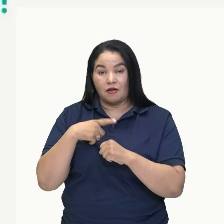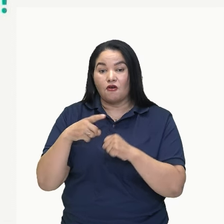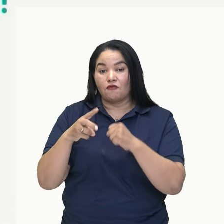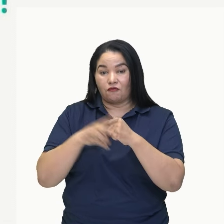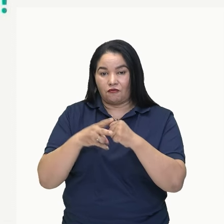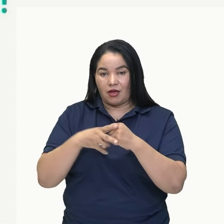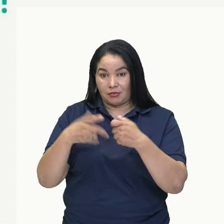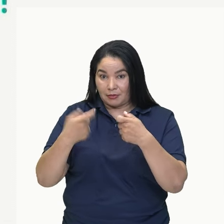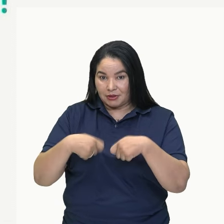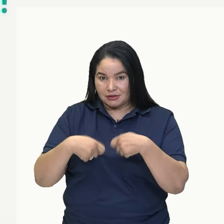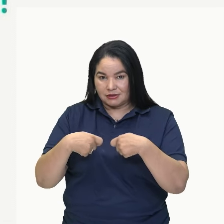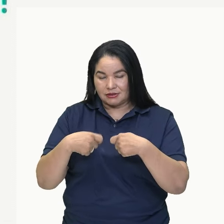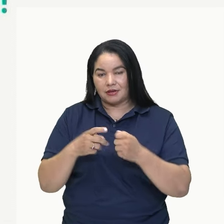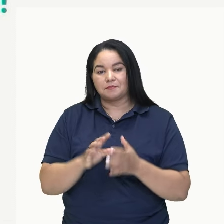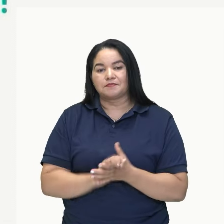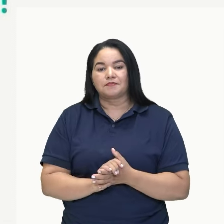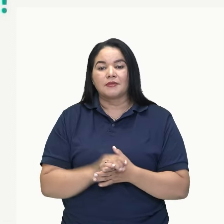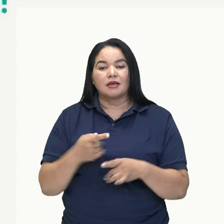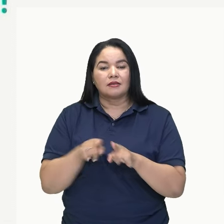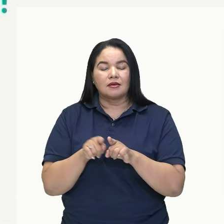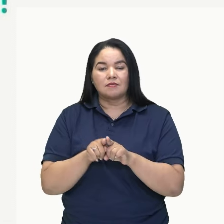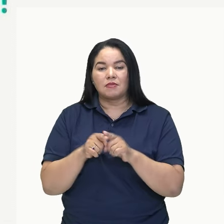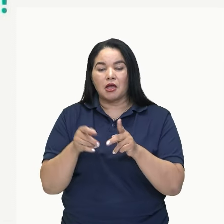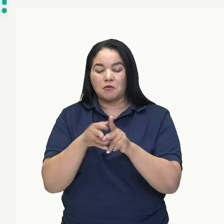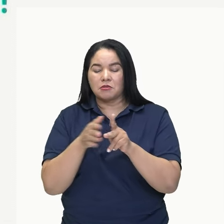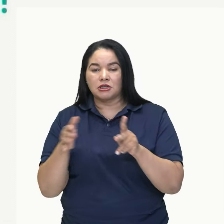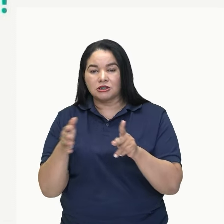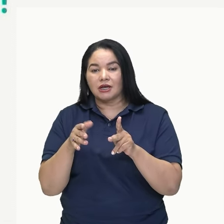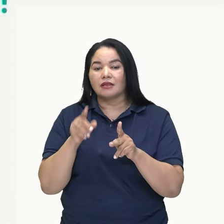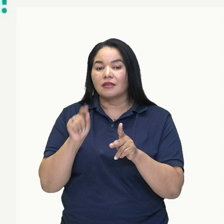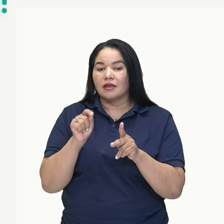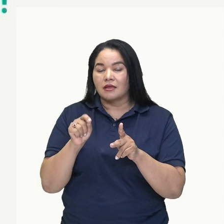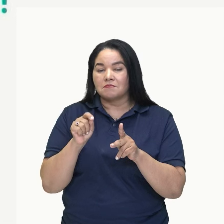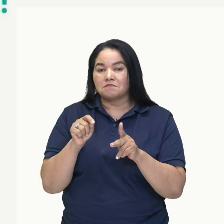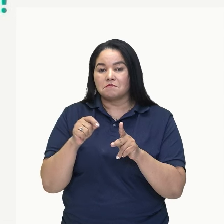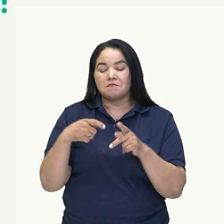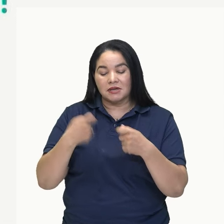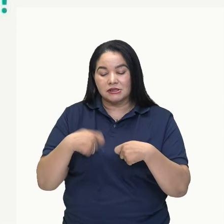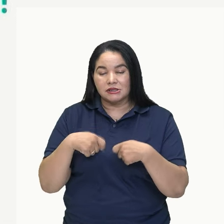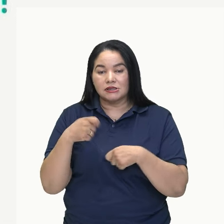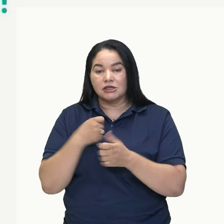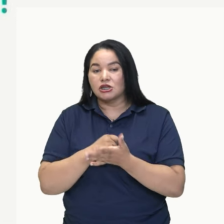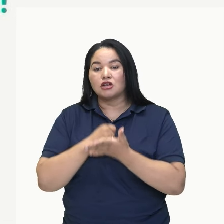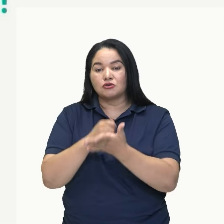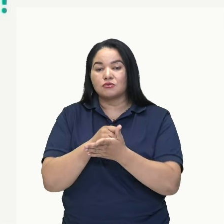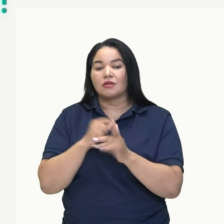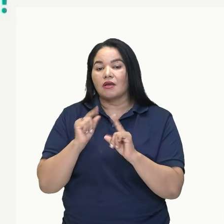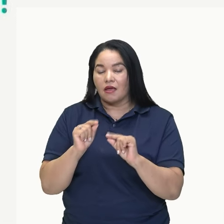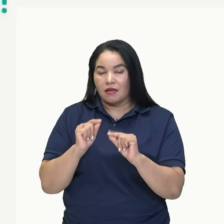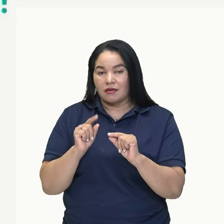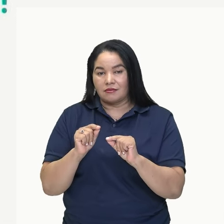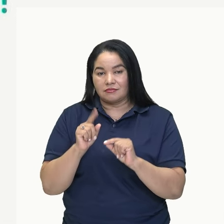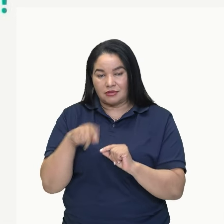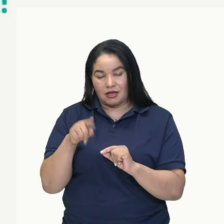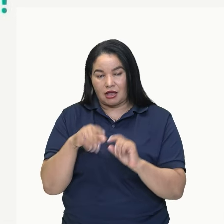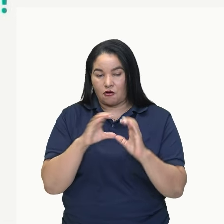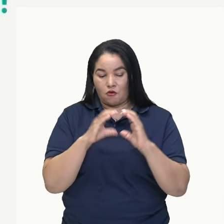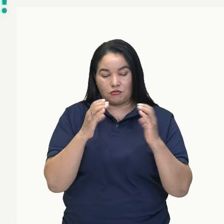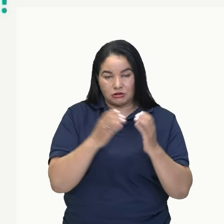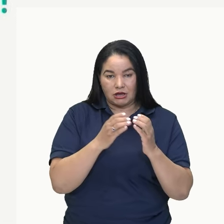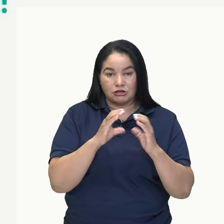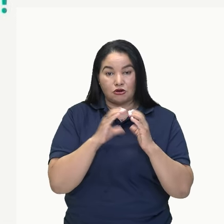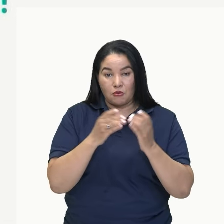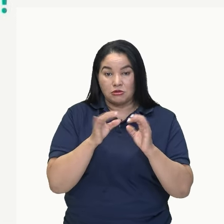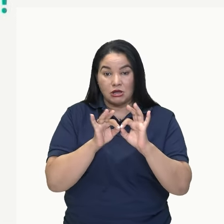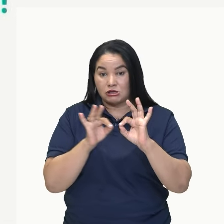eu precisasse aí definir sujeito e predicado, quem é que precisam de ajuda? Fazendo a pergunta. Ora, as comunidades afastadas, né?